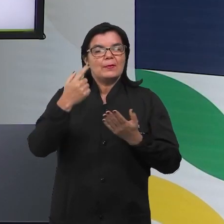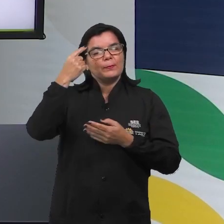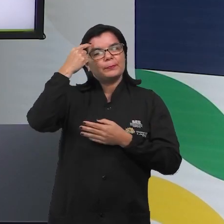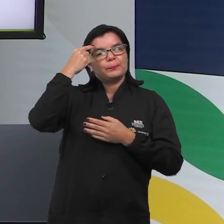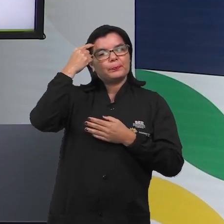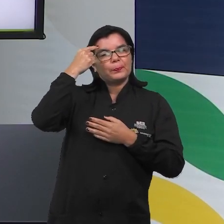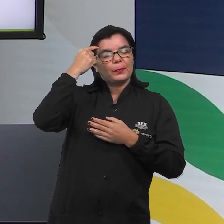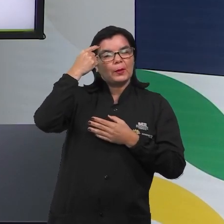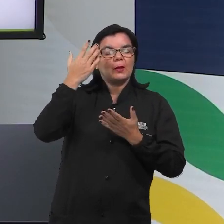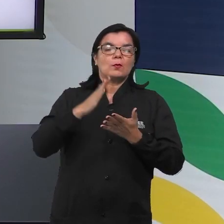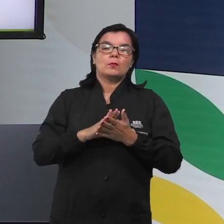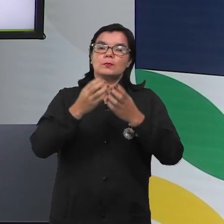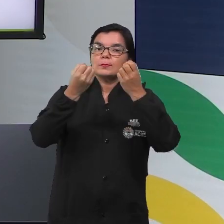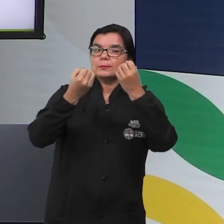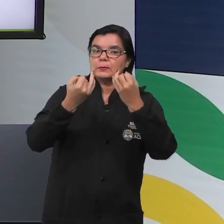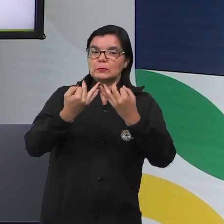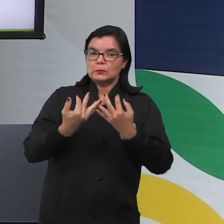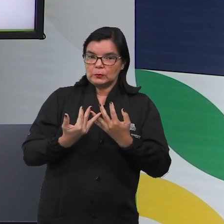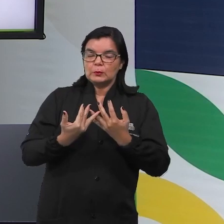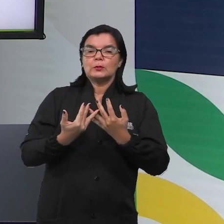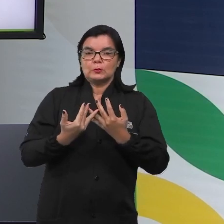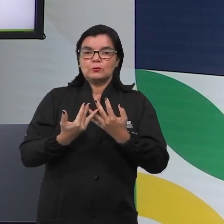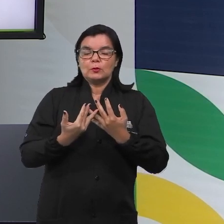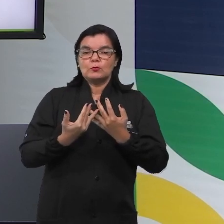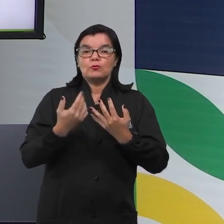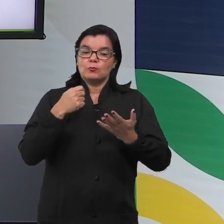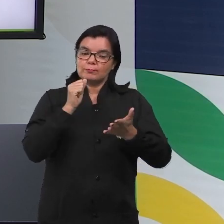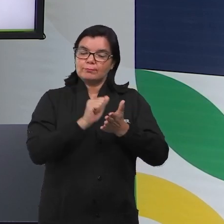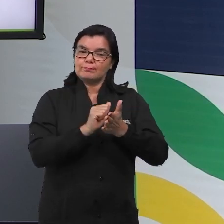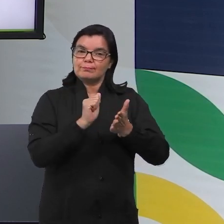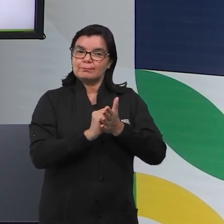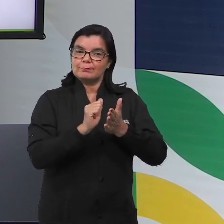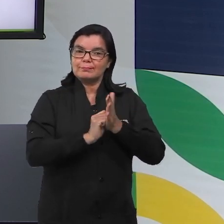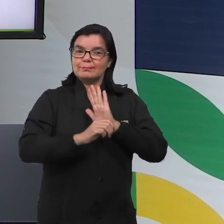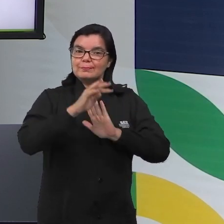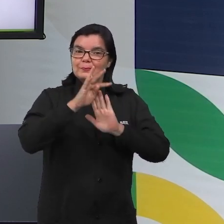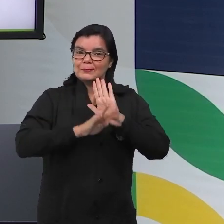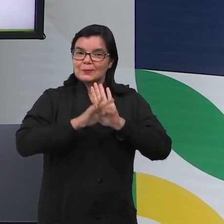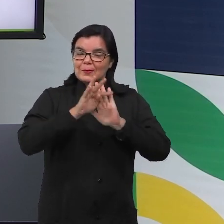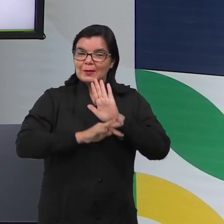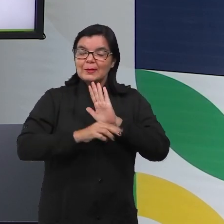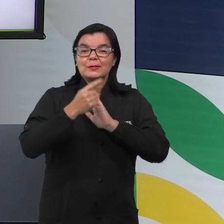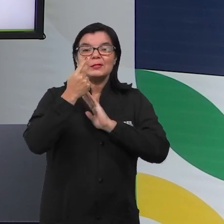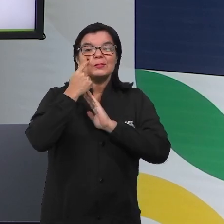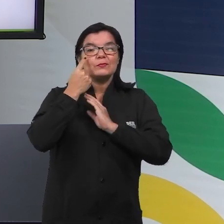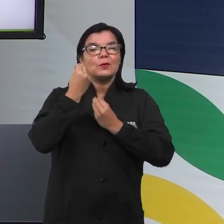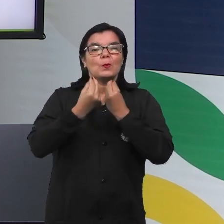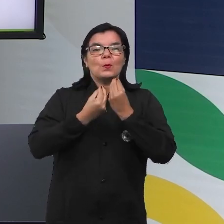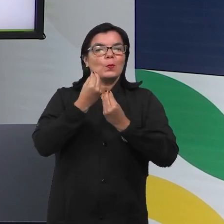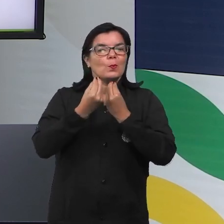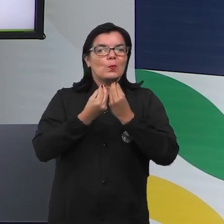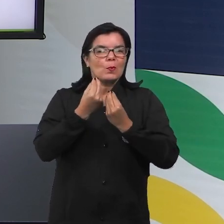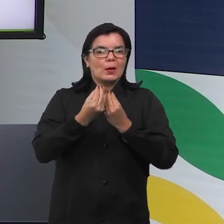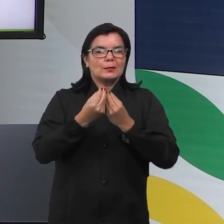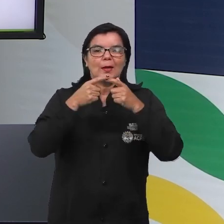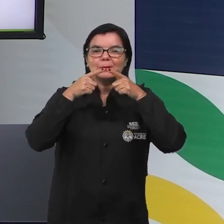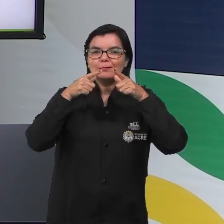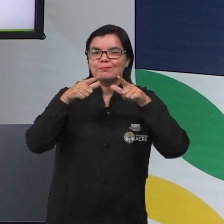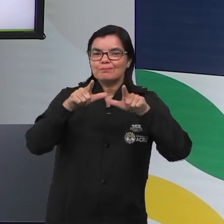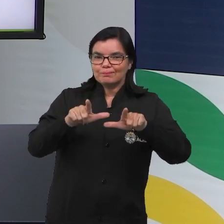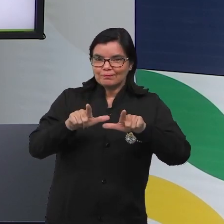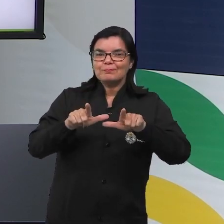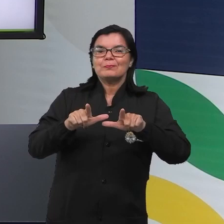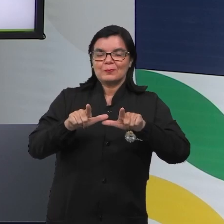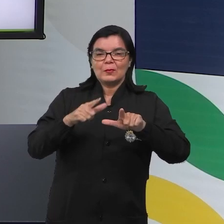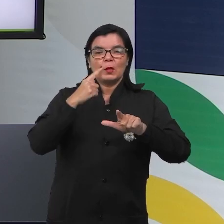Imagina só que quando nós falamos de produção textual, nós levamos em consideração a função da linguagem, a